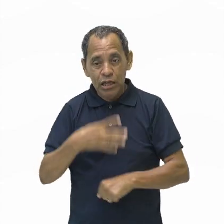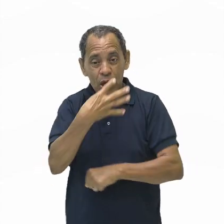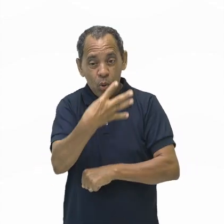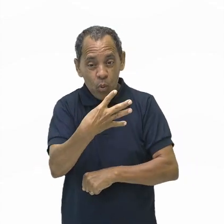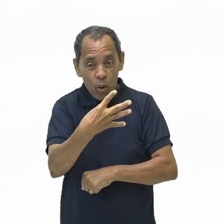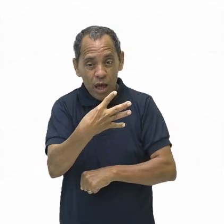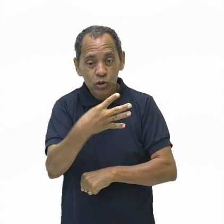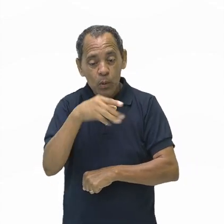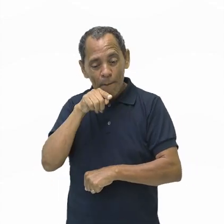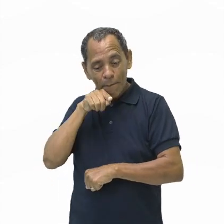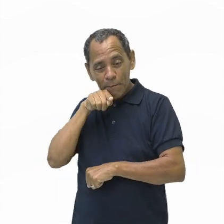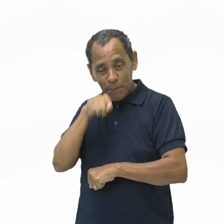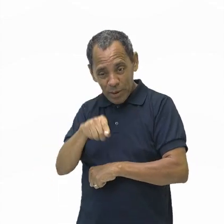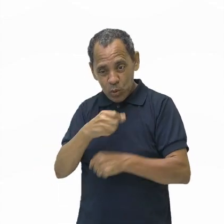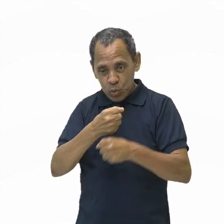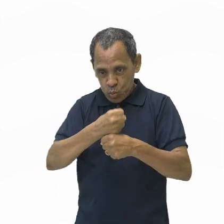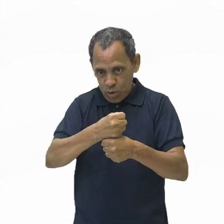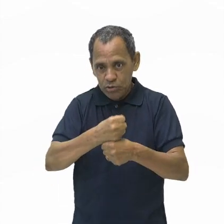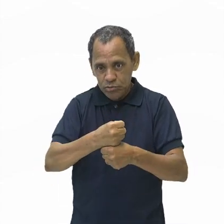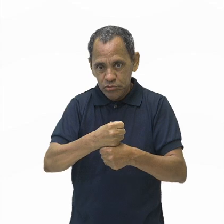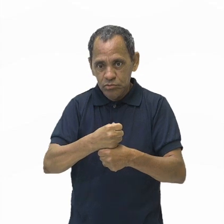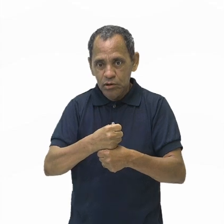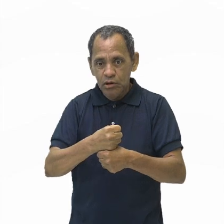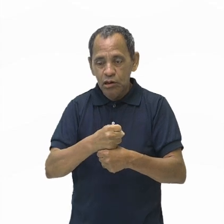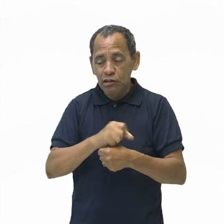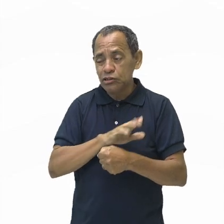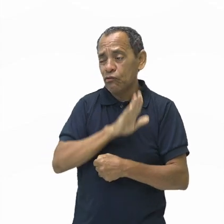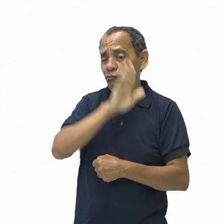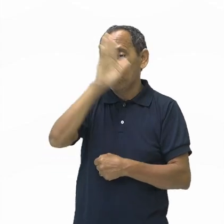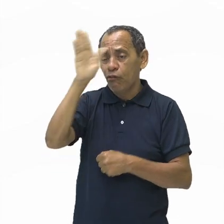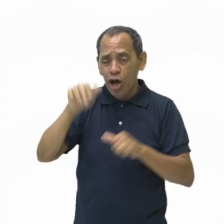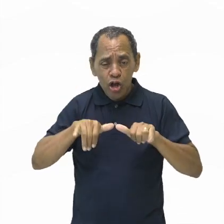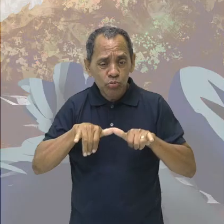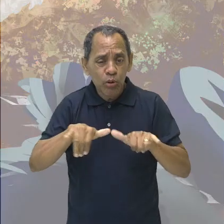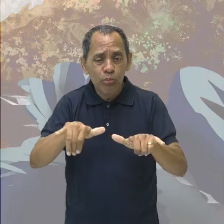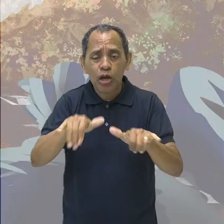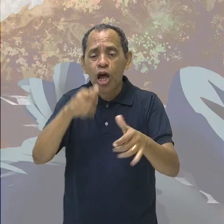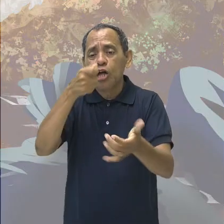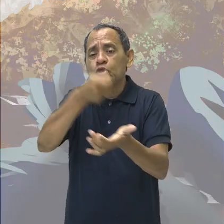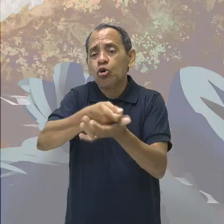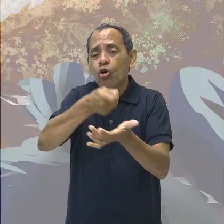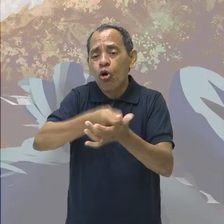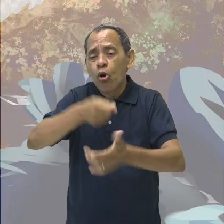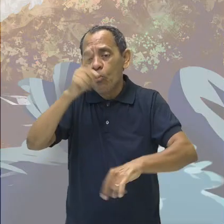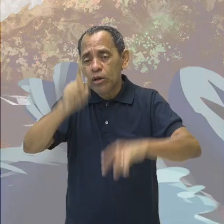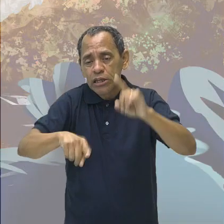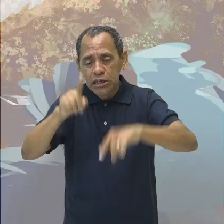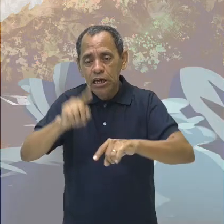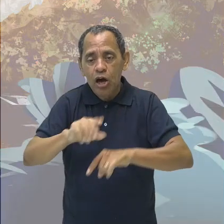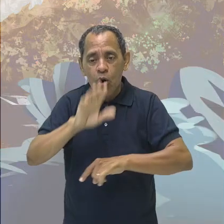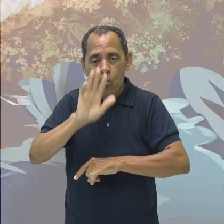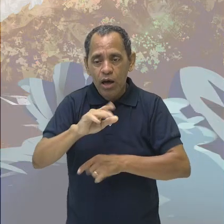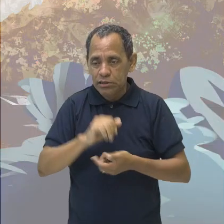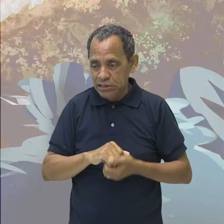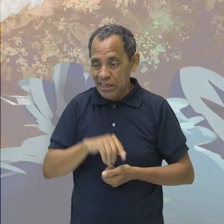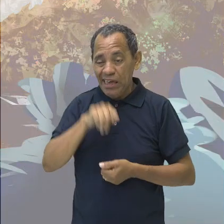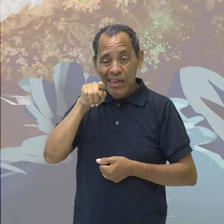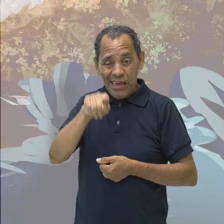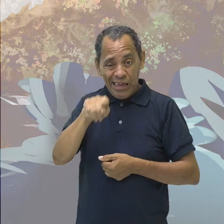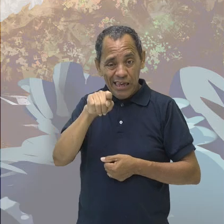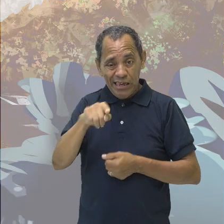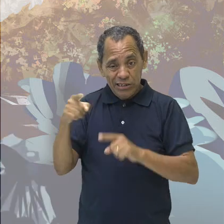no supermercado, vamos vivendo a nossa vida, o que vai acontecendo é que esses lixos vão cada vez mais